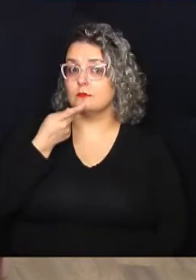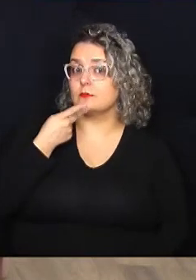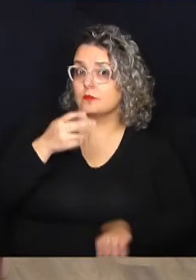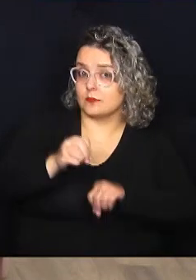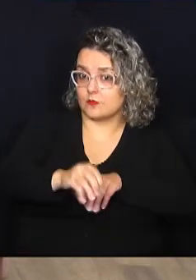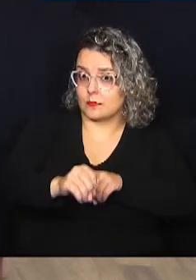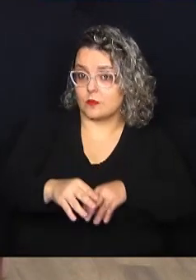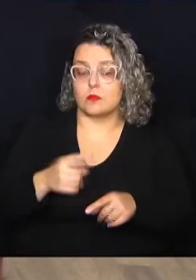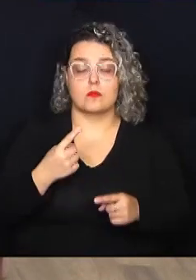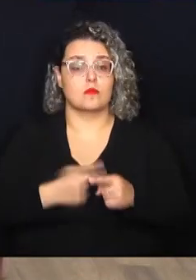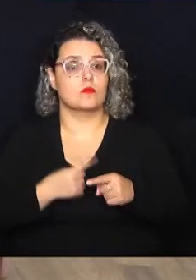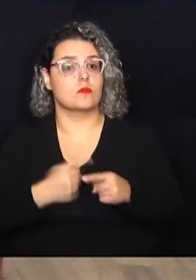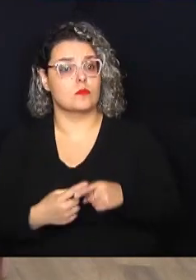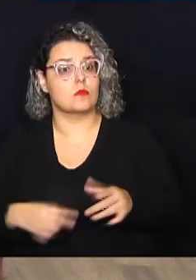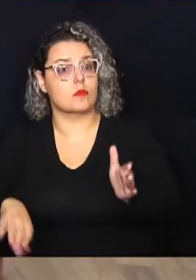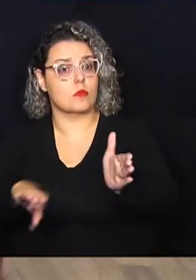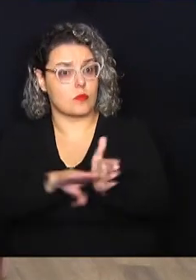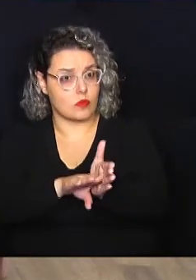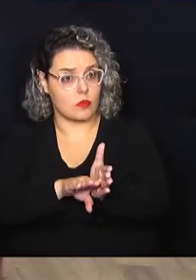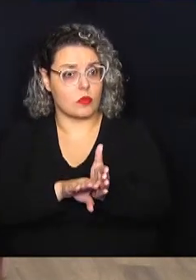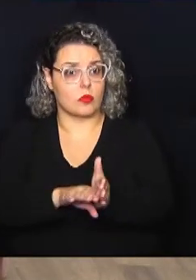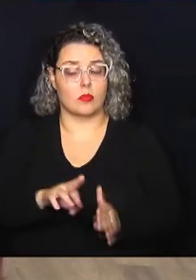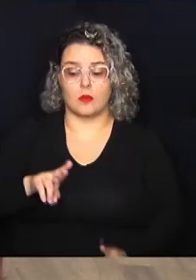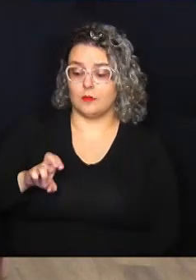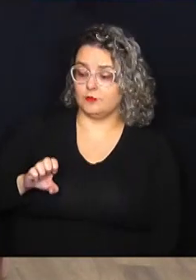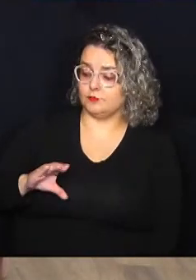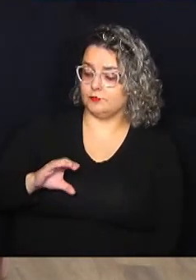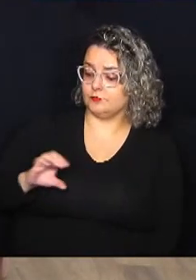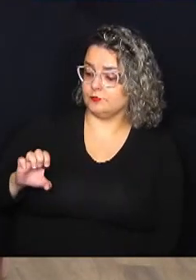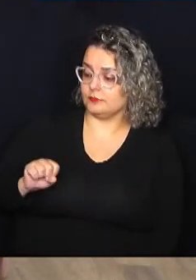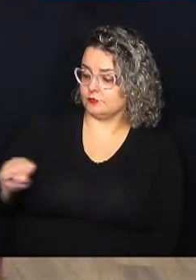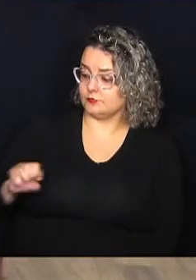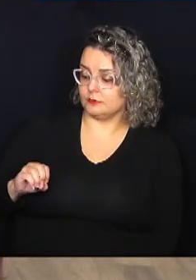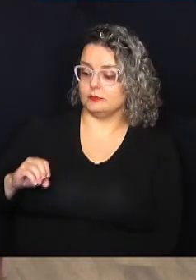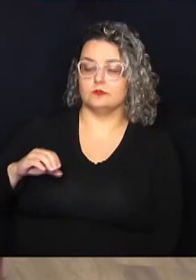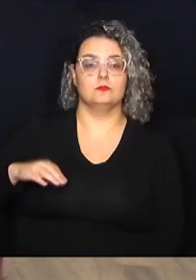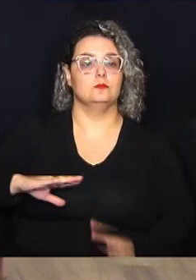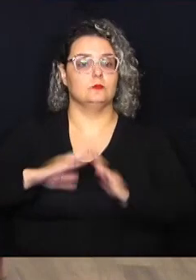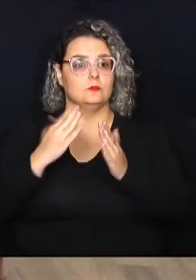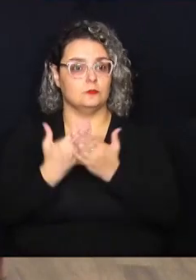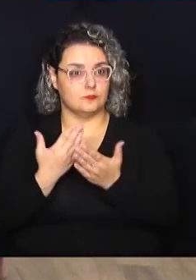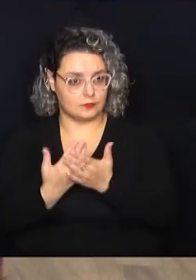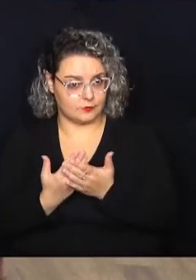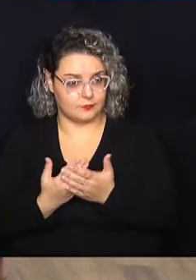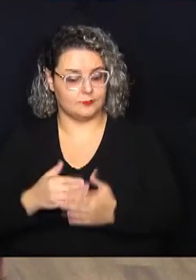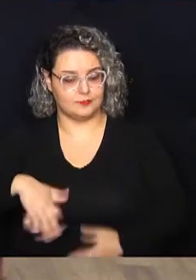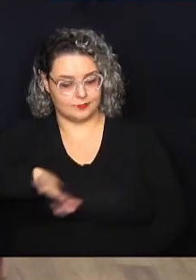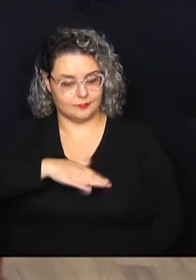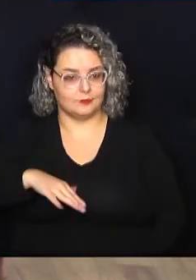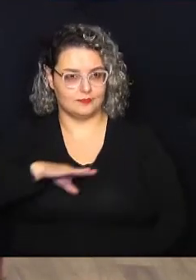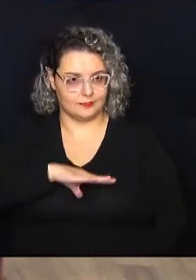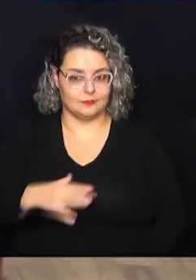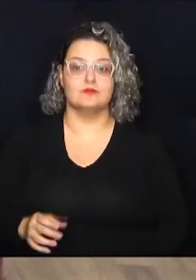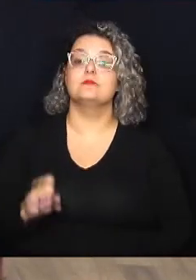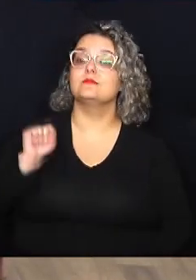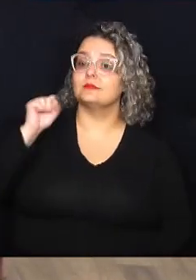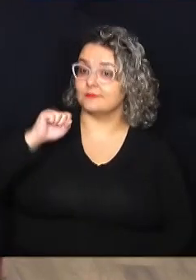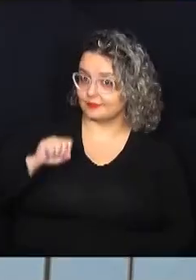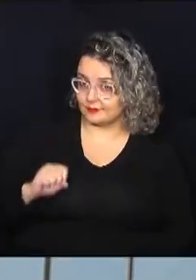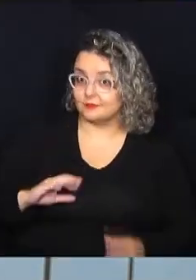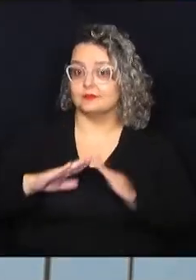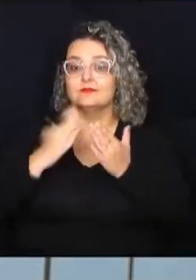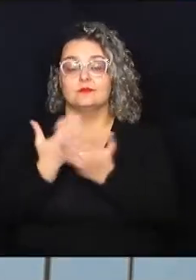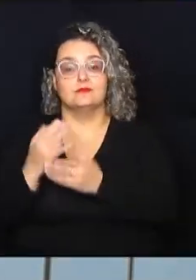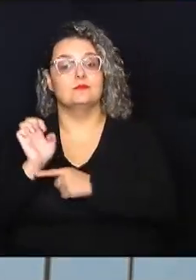porque está chegando o recesso para os alunos da Rede Municipal é a rede estadual já está em